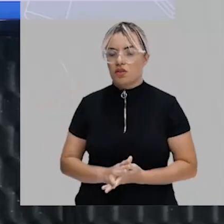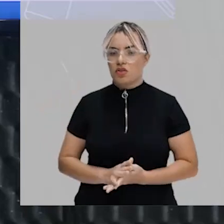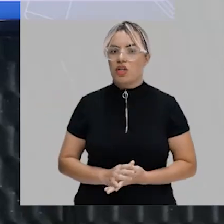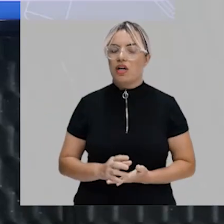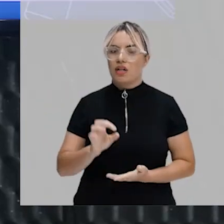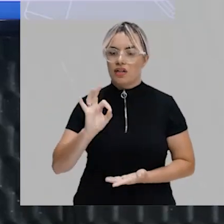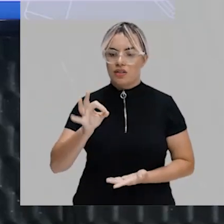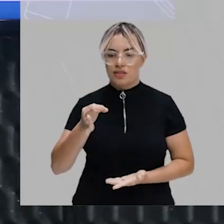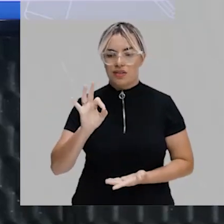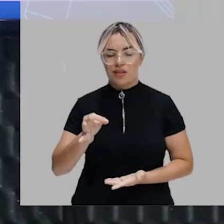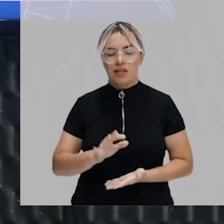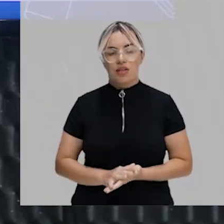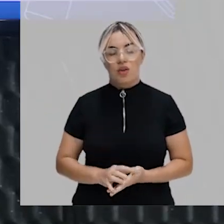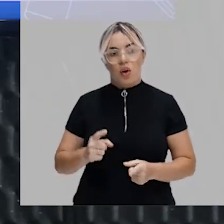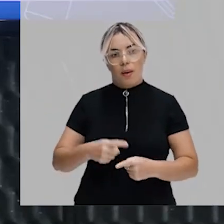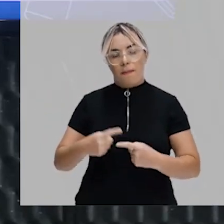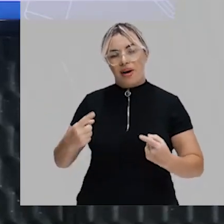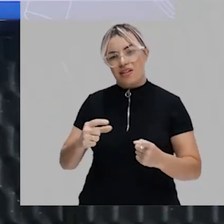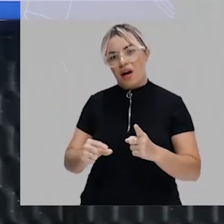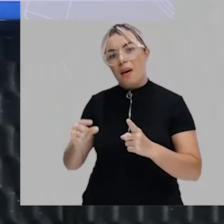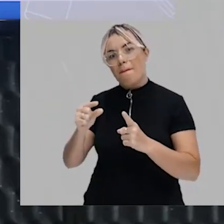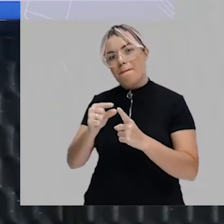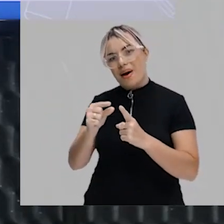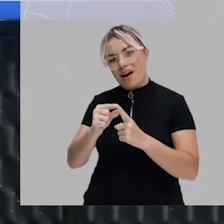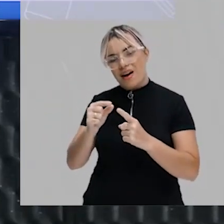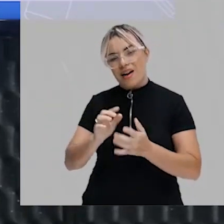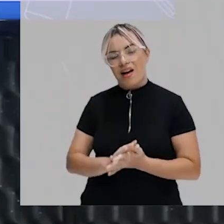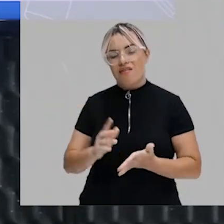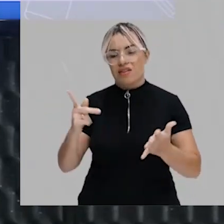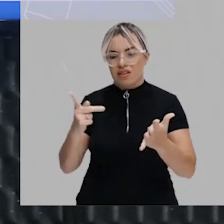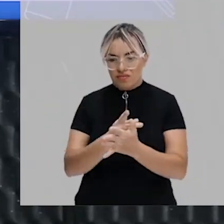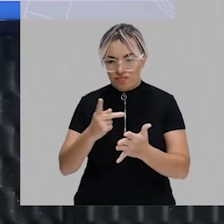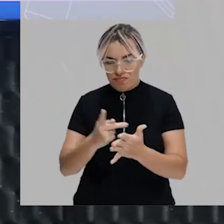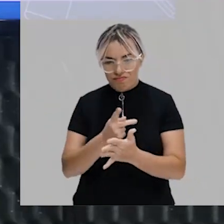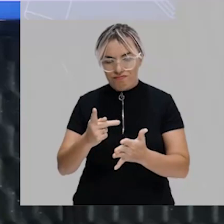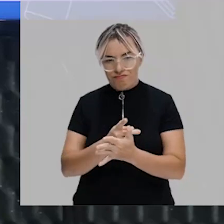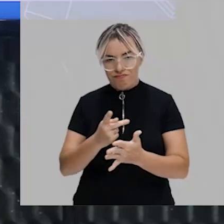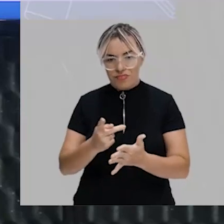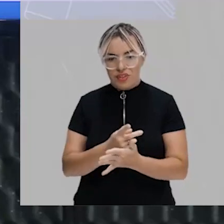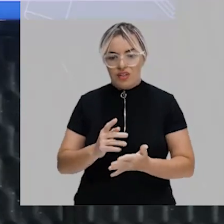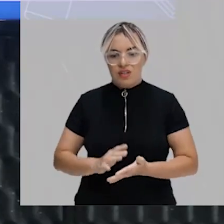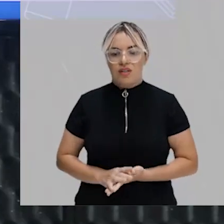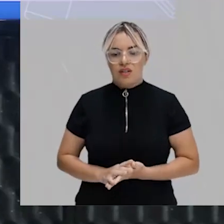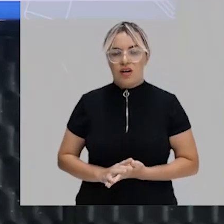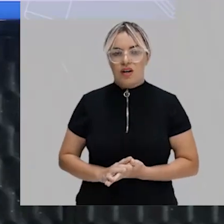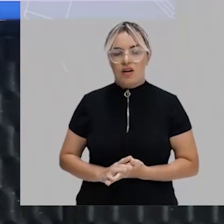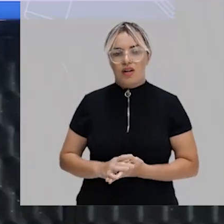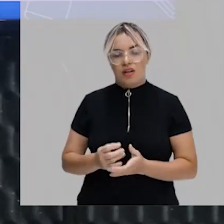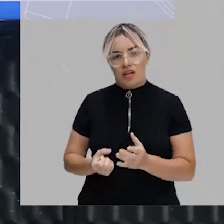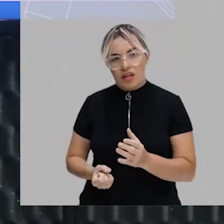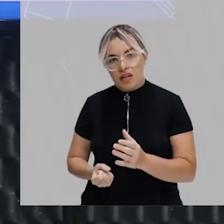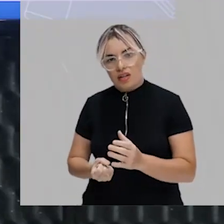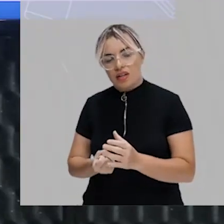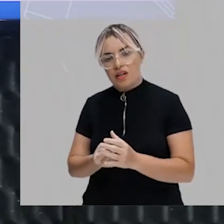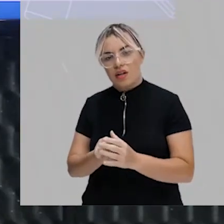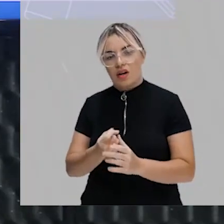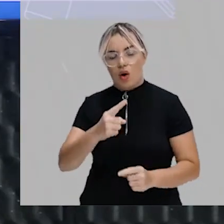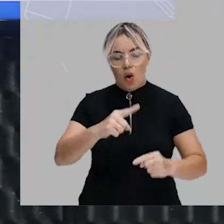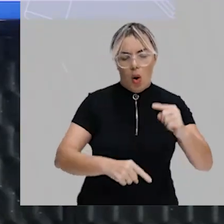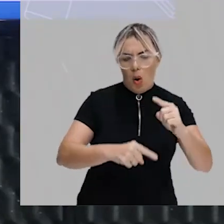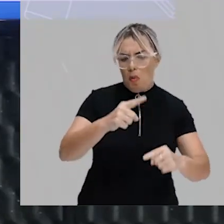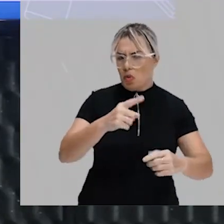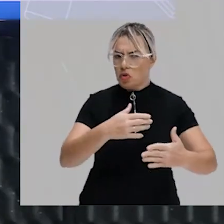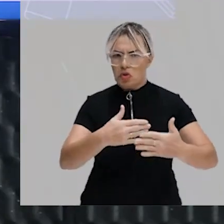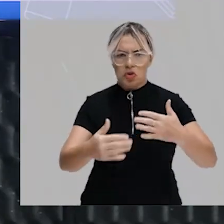Ele realmente acreditava que seres vivos apareciam por geração espontânea. Matéria inanimada poderia